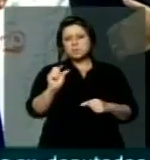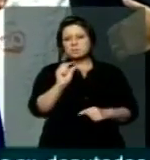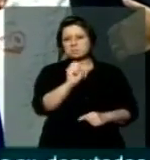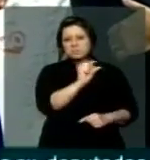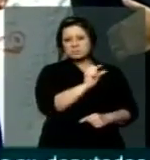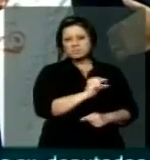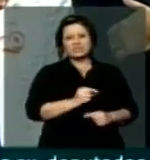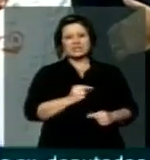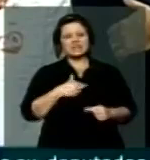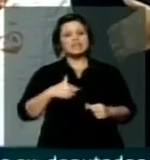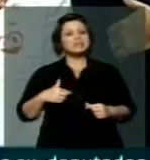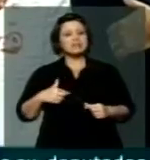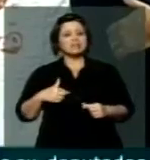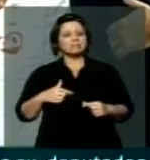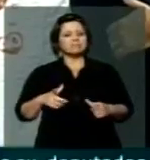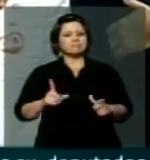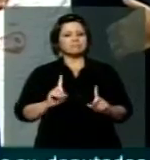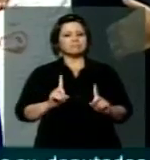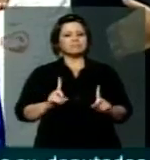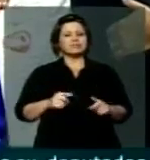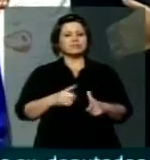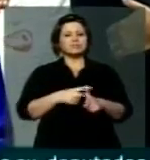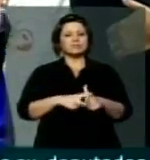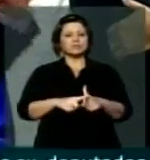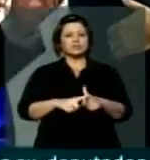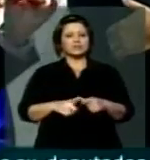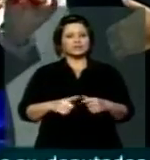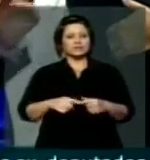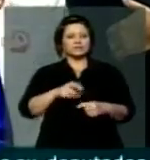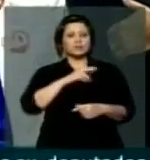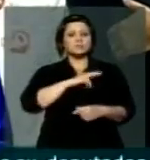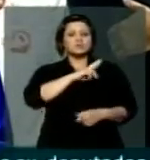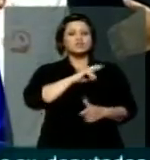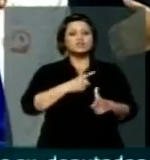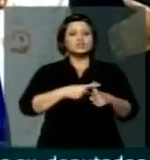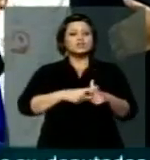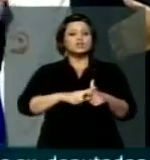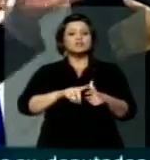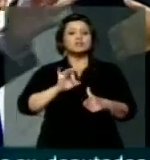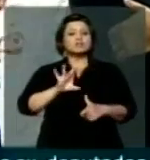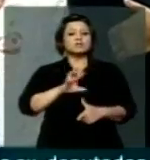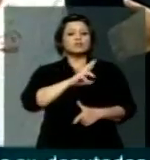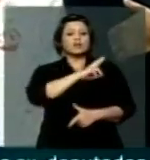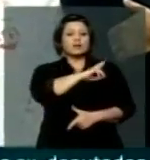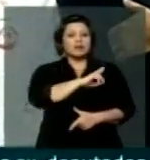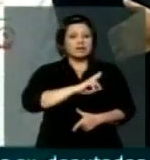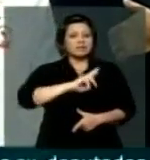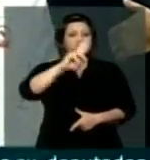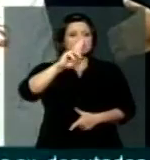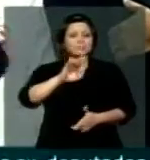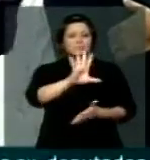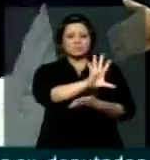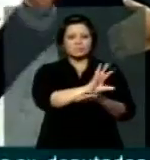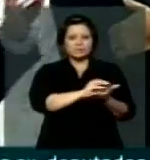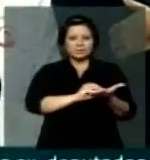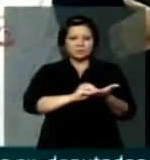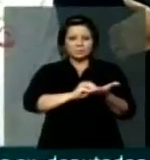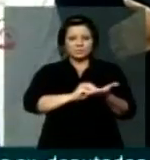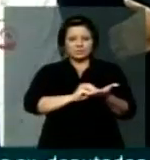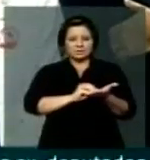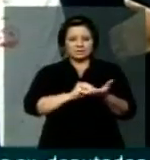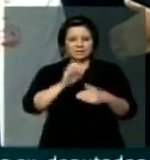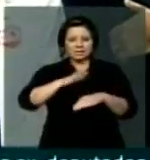pequena. Nós vamos dividir, Roberto Freire, o legado de Eduardo, que quanto mais dividirmos seu legado, maior